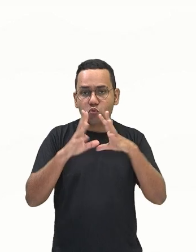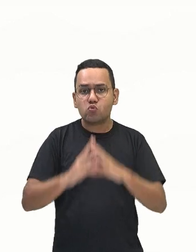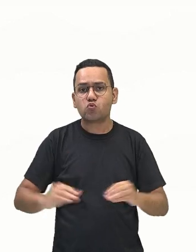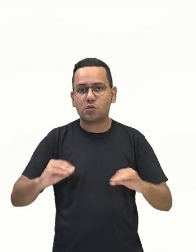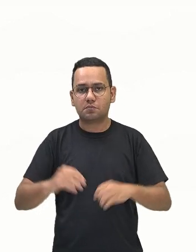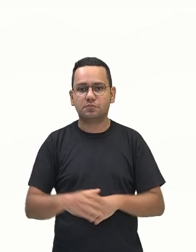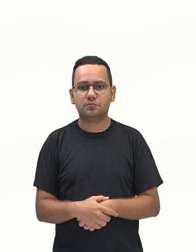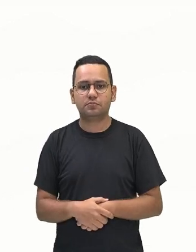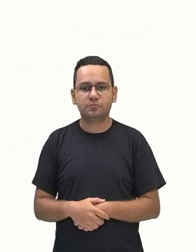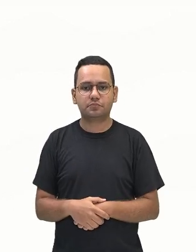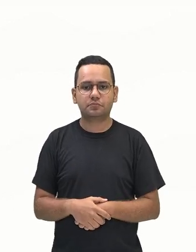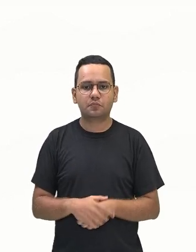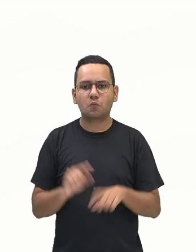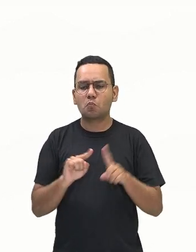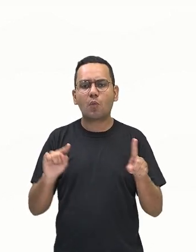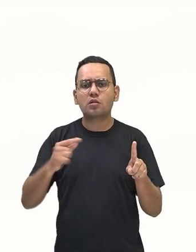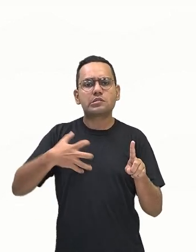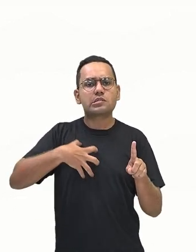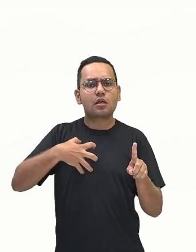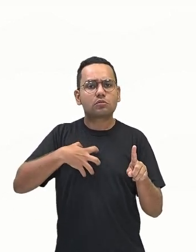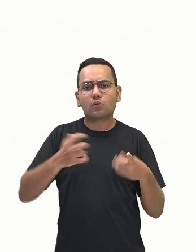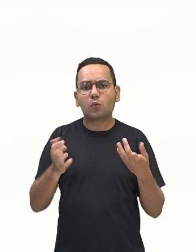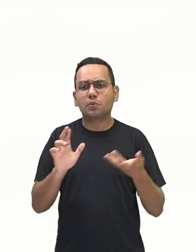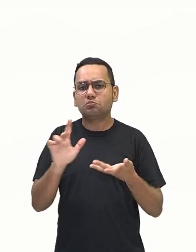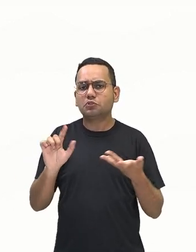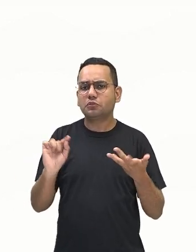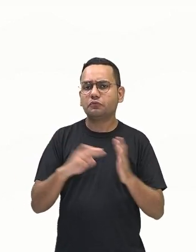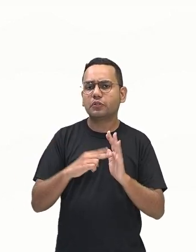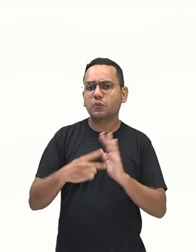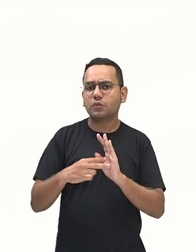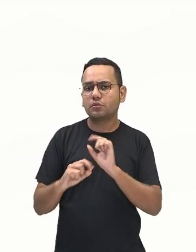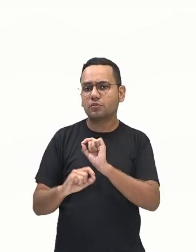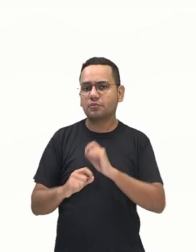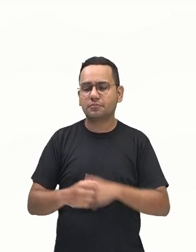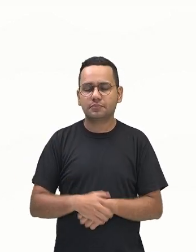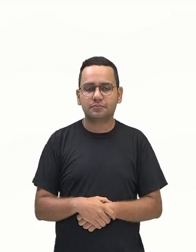aqui sintomas, né, são aquelas